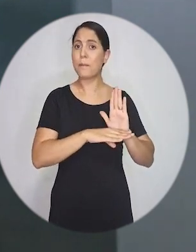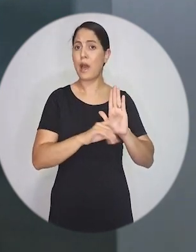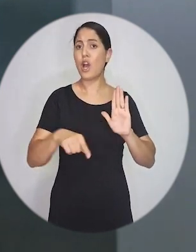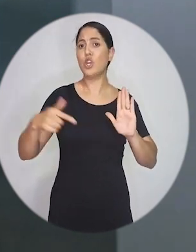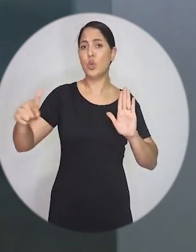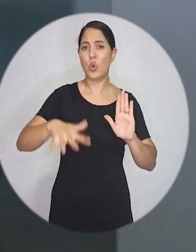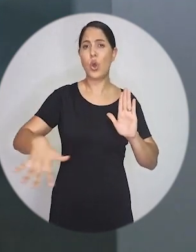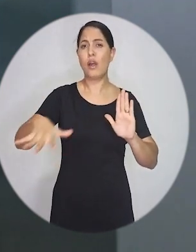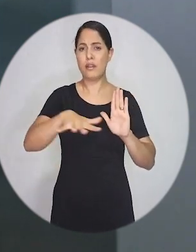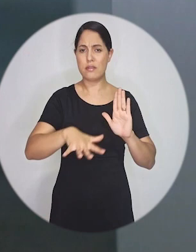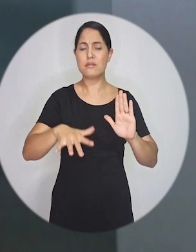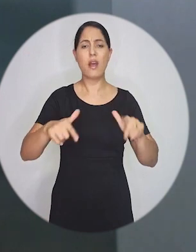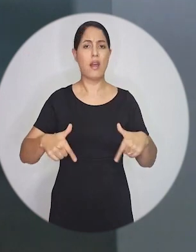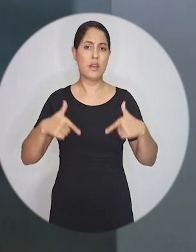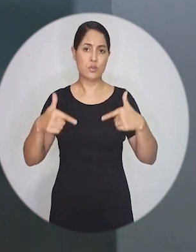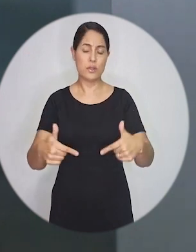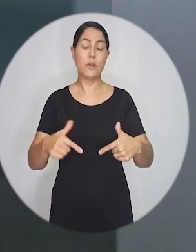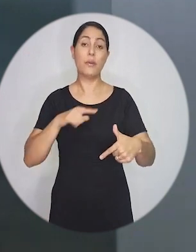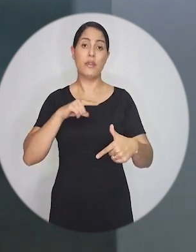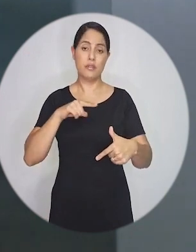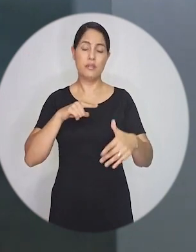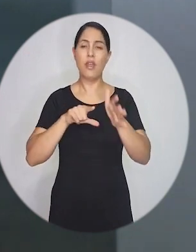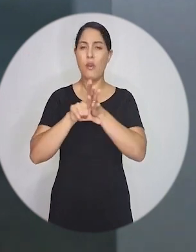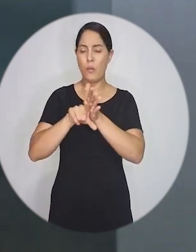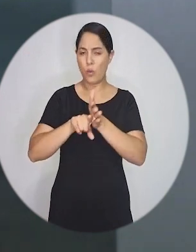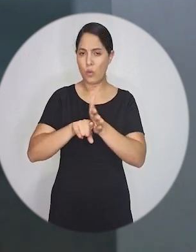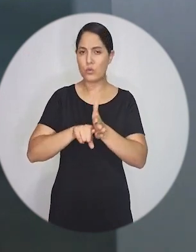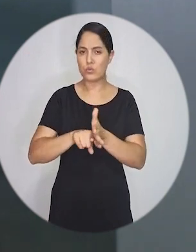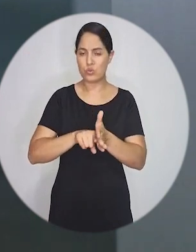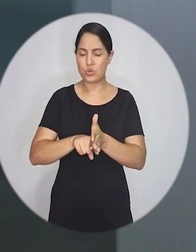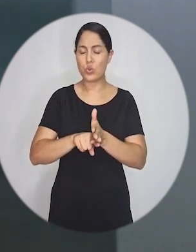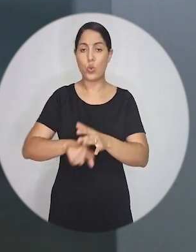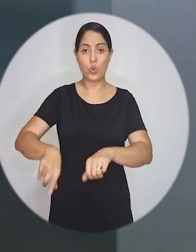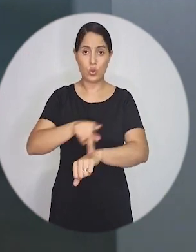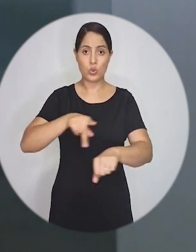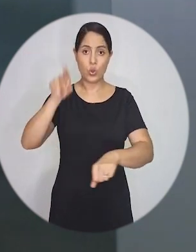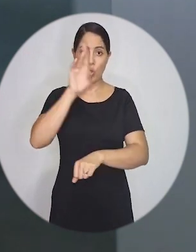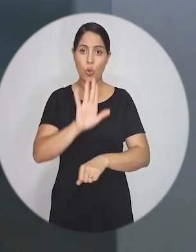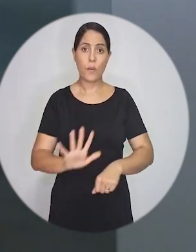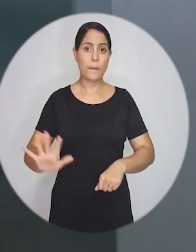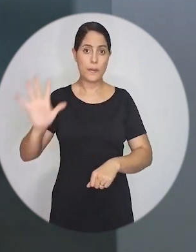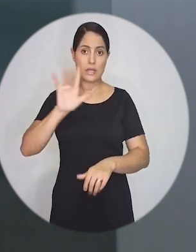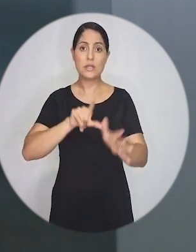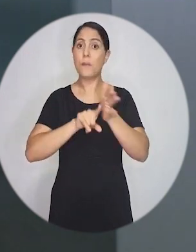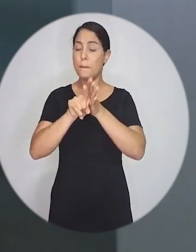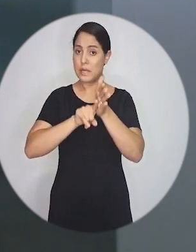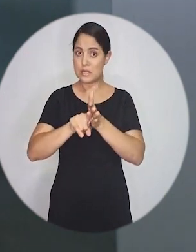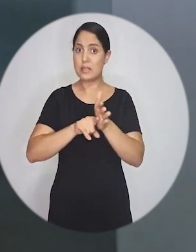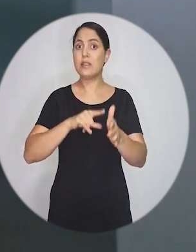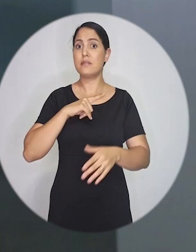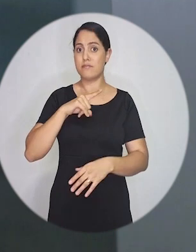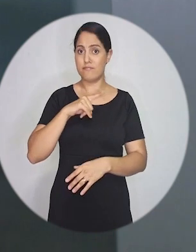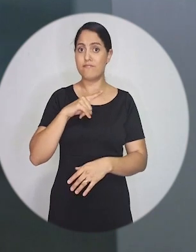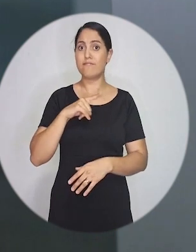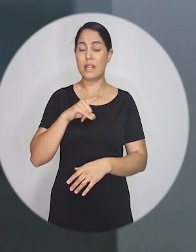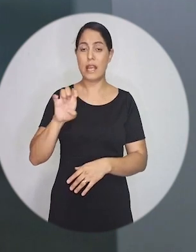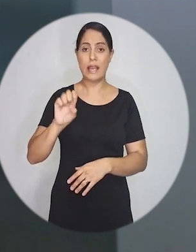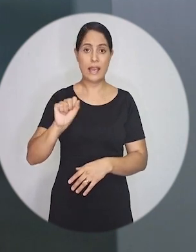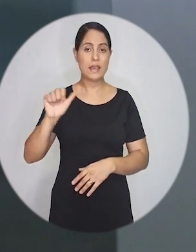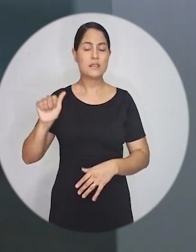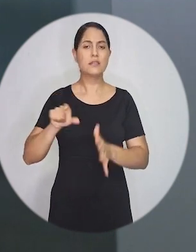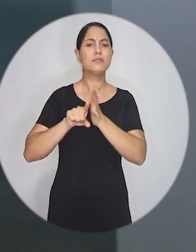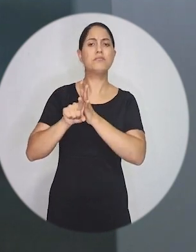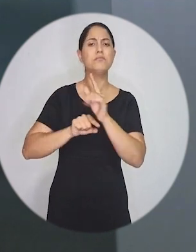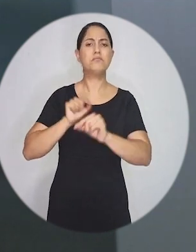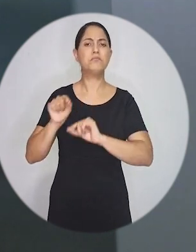Unificado. O requerimento é para que pessoas com idade igual ou superior a 60 anos recebam acréscimo de 1 hora e salas separadas